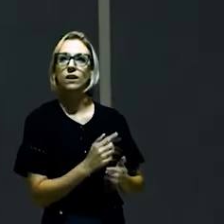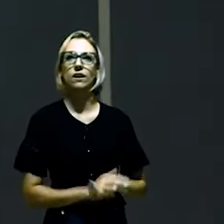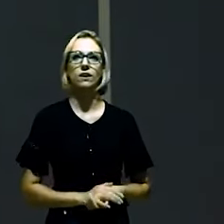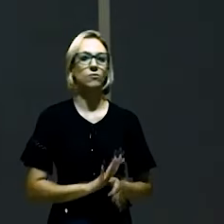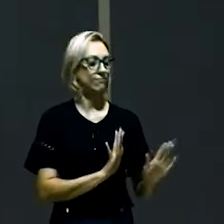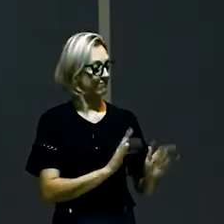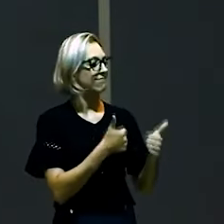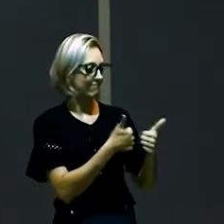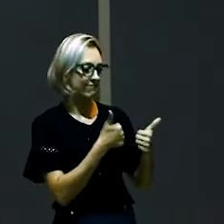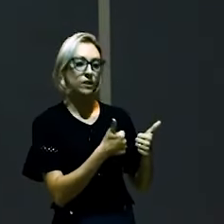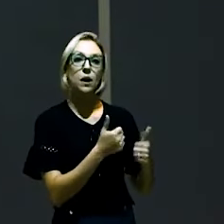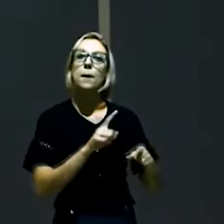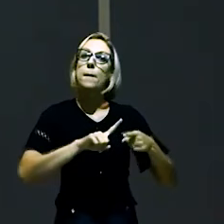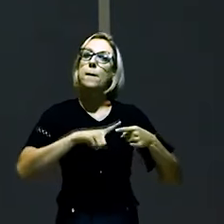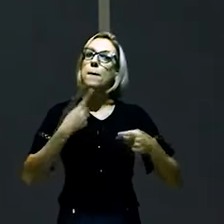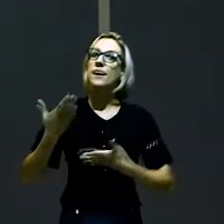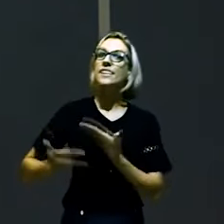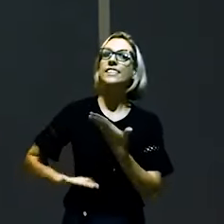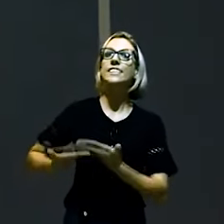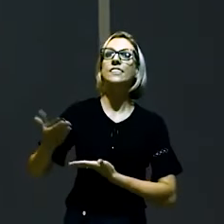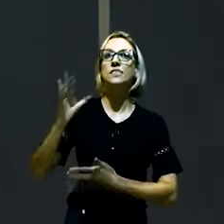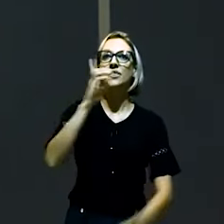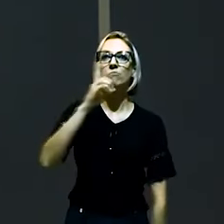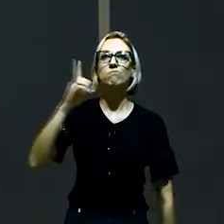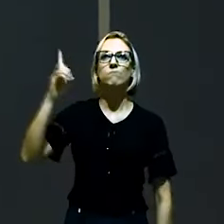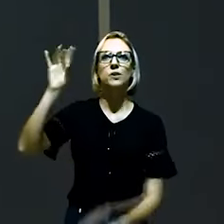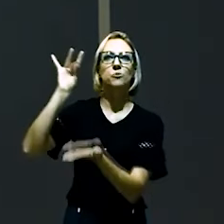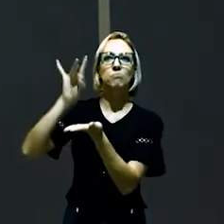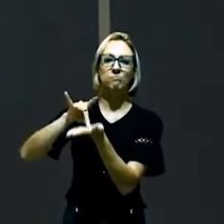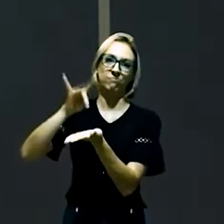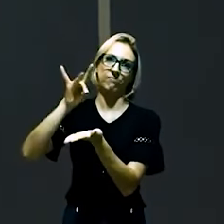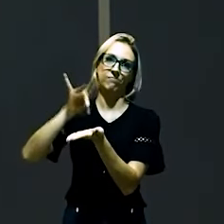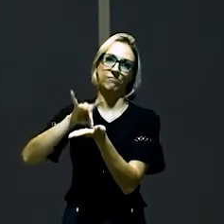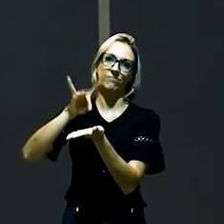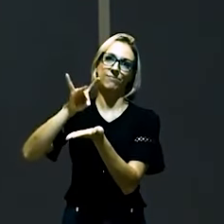igreja. Estou falando servir a Deus.